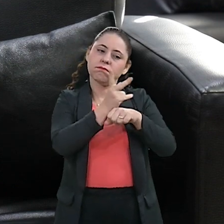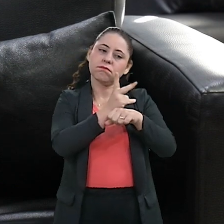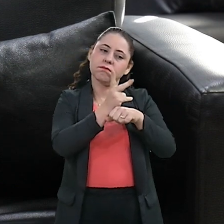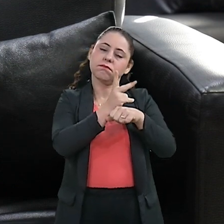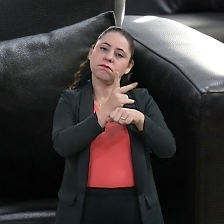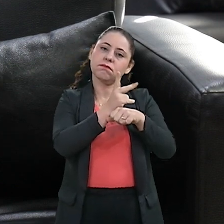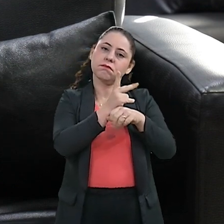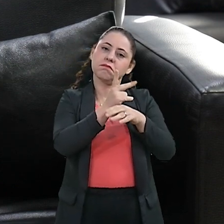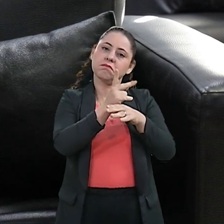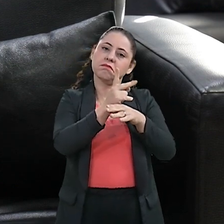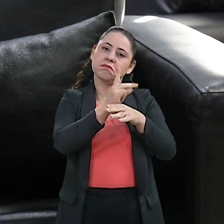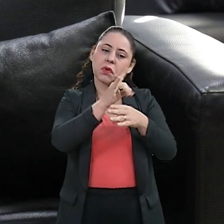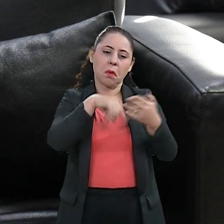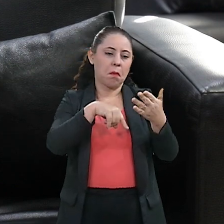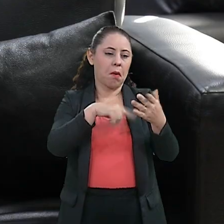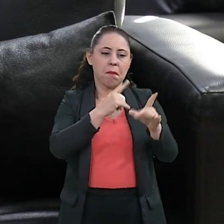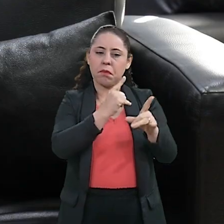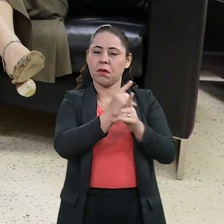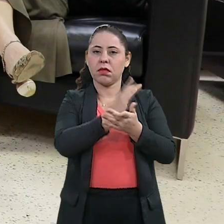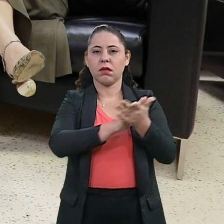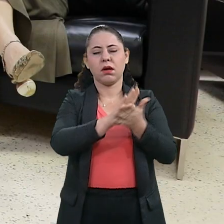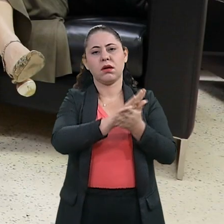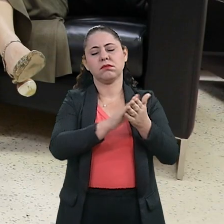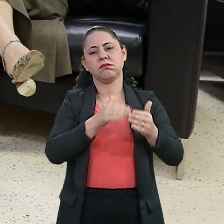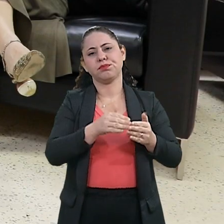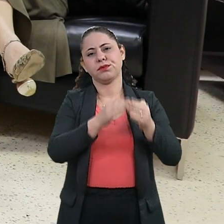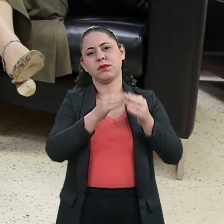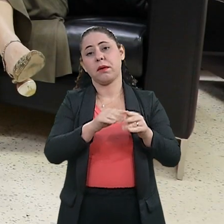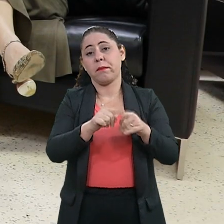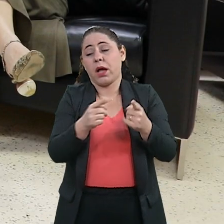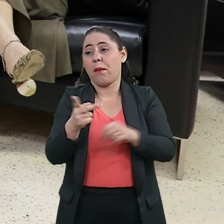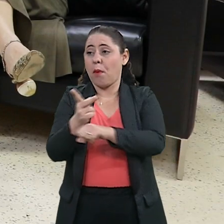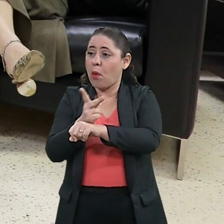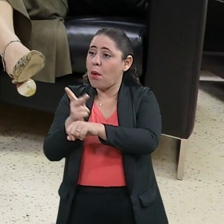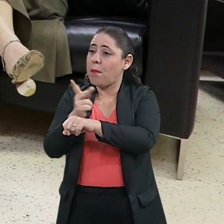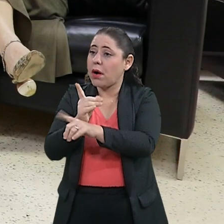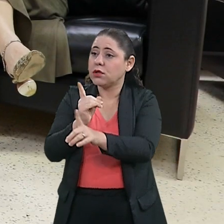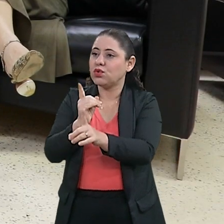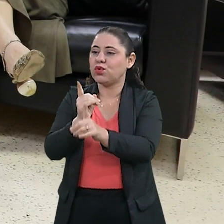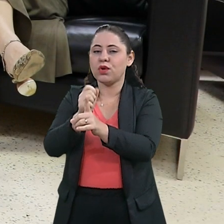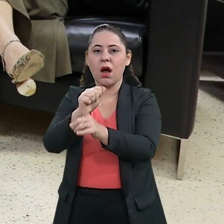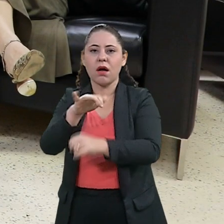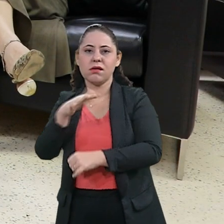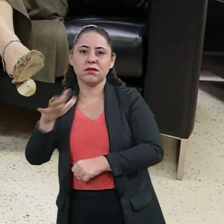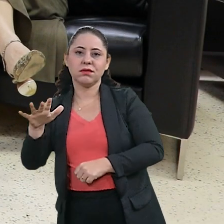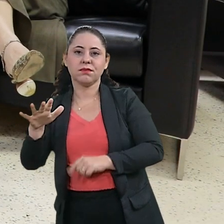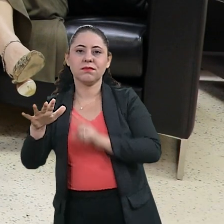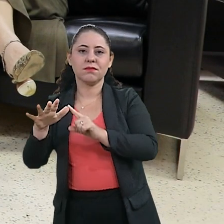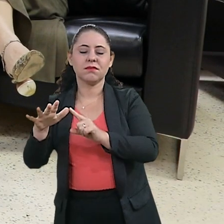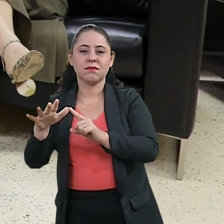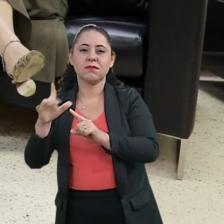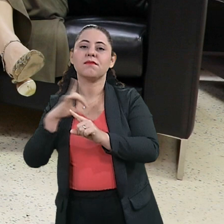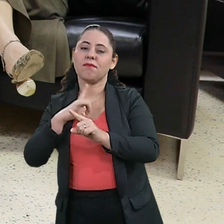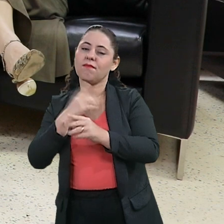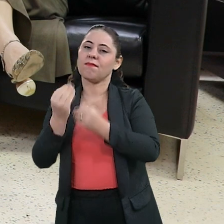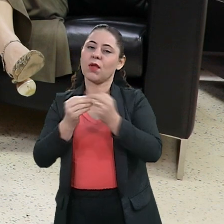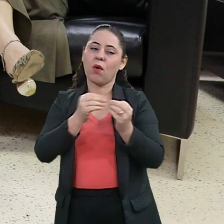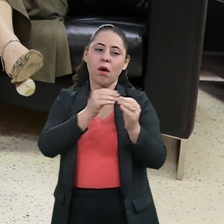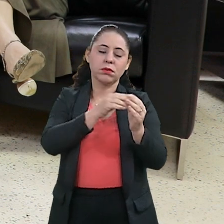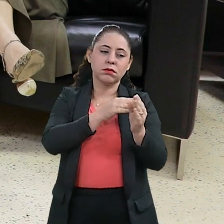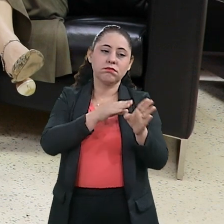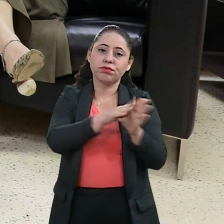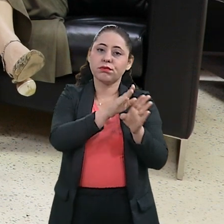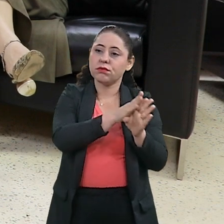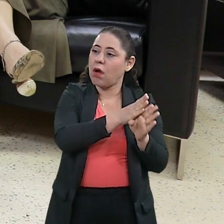gente procura aqueles documentos, não acha nada em Corumbá, mas continua uma busca e acha em Aquidauana, aí você já tem